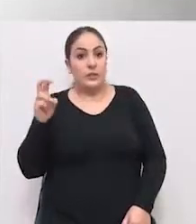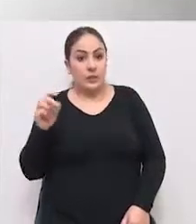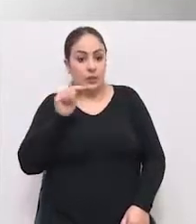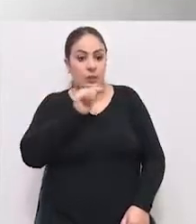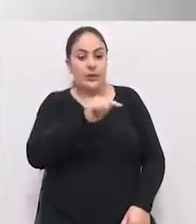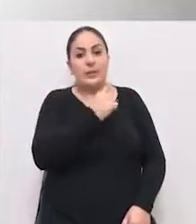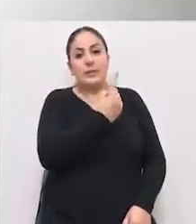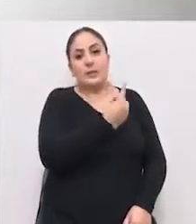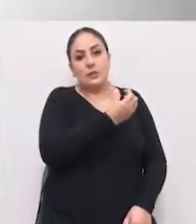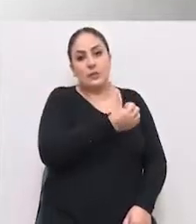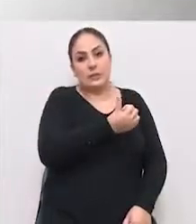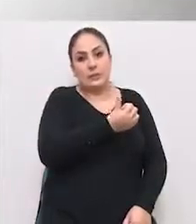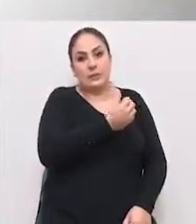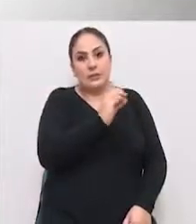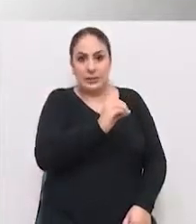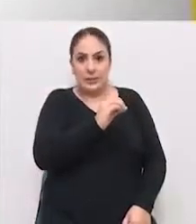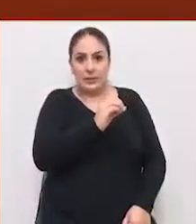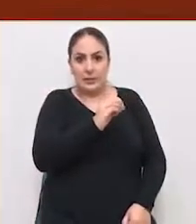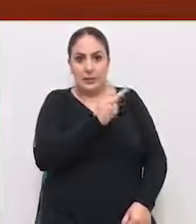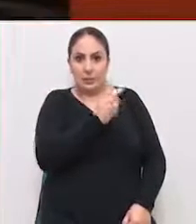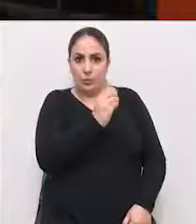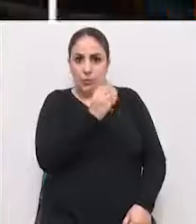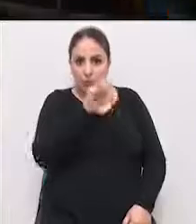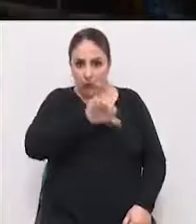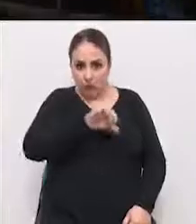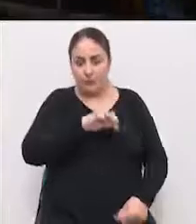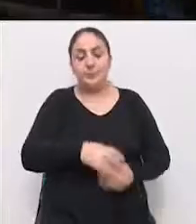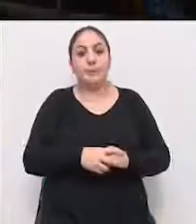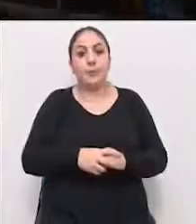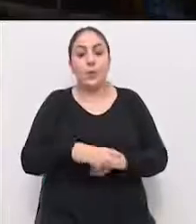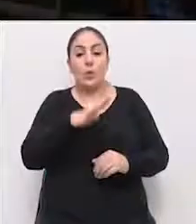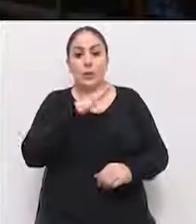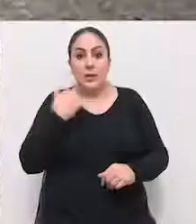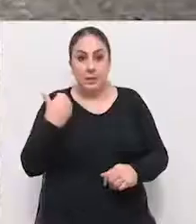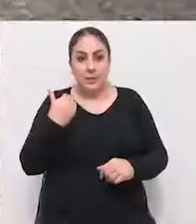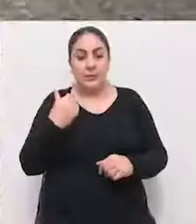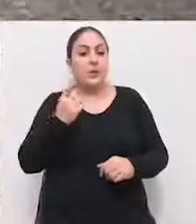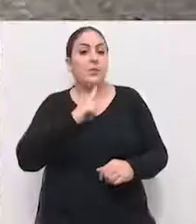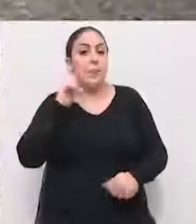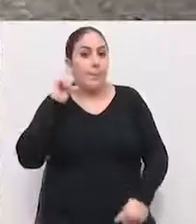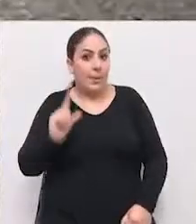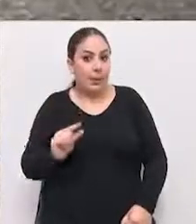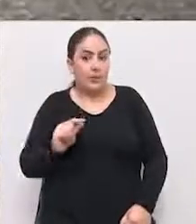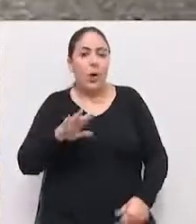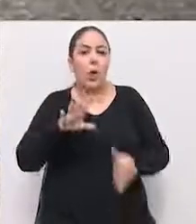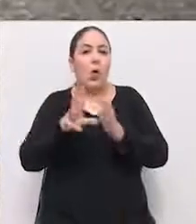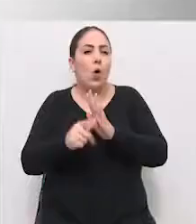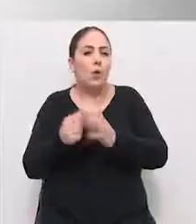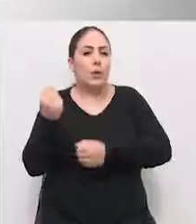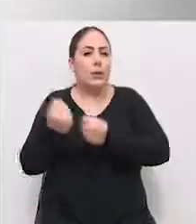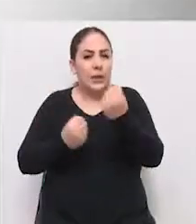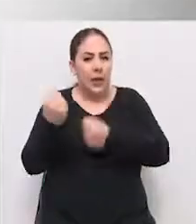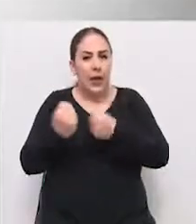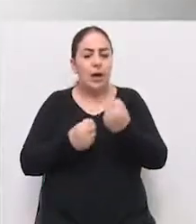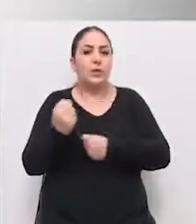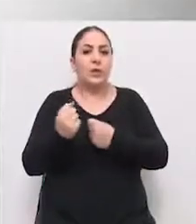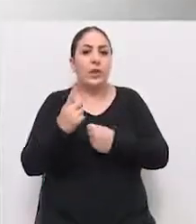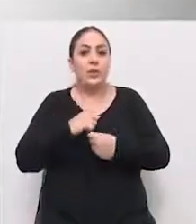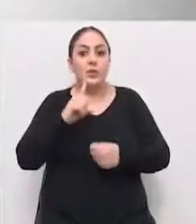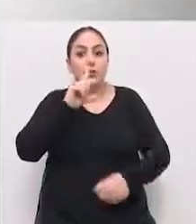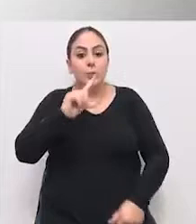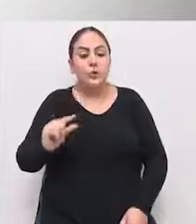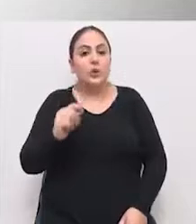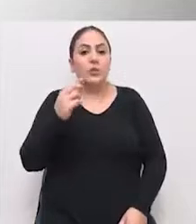contra 160 em 2019. Os crimes patrimoniais tiveram baixas expressivas. O roubo de veículos